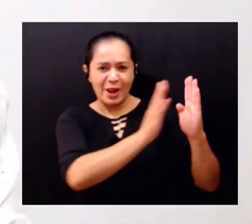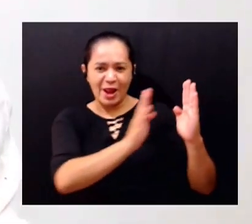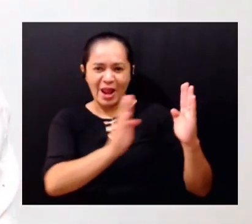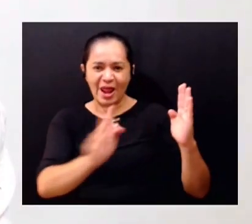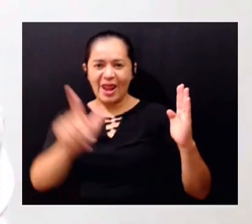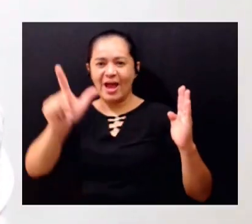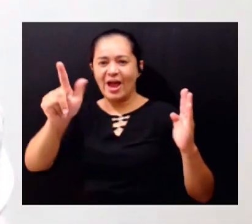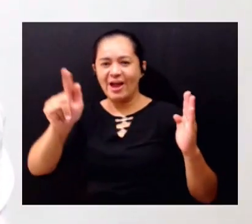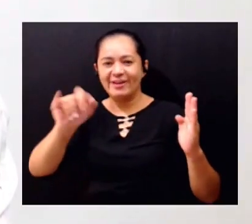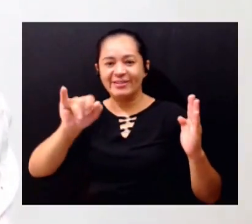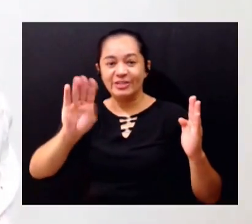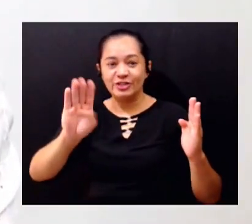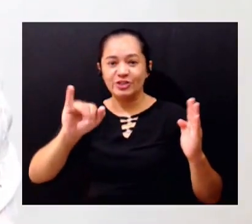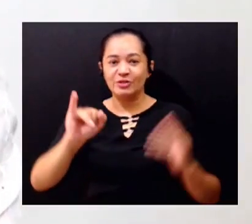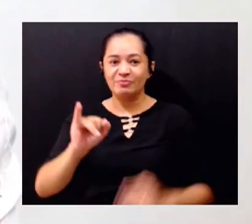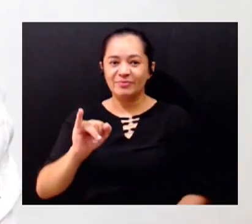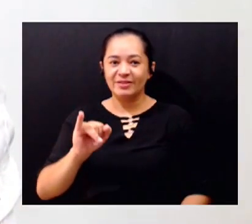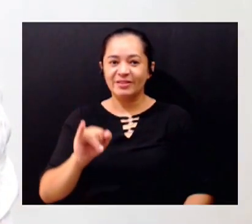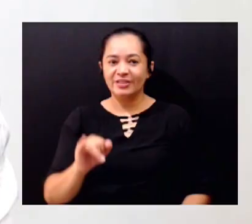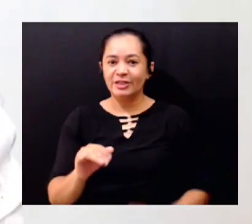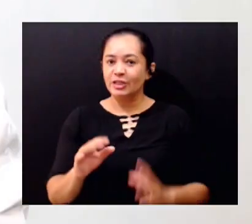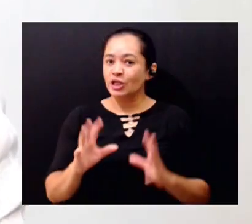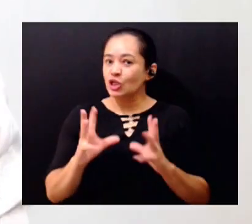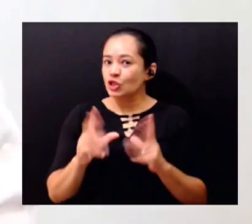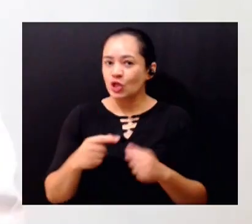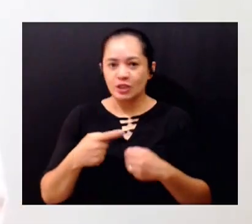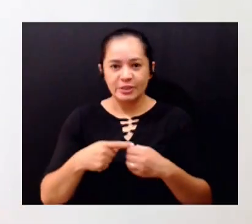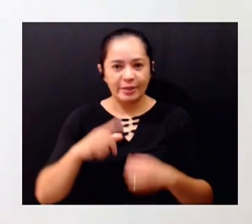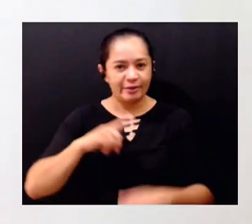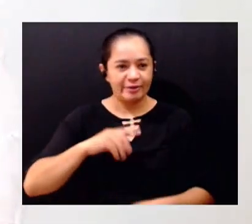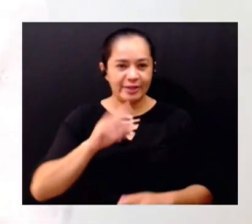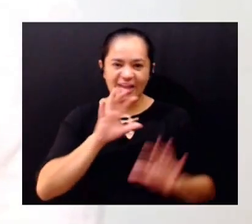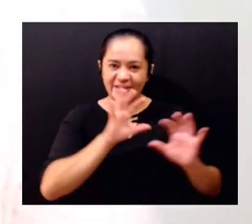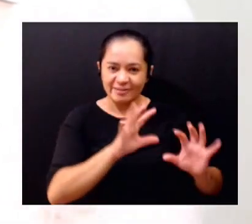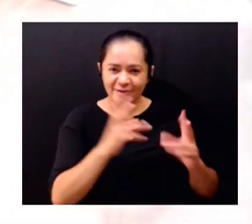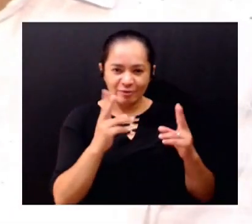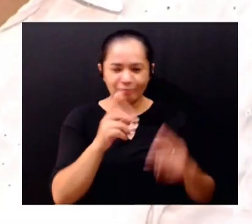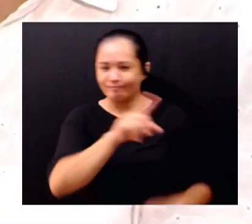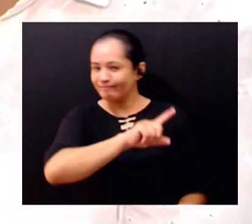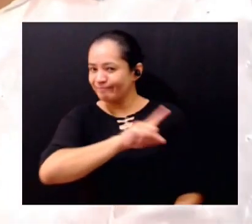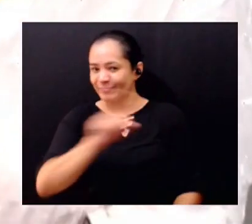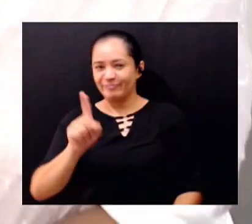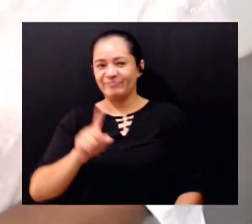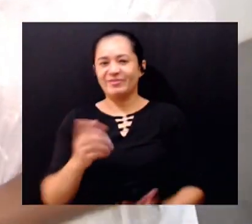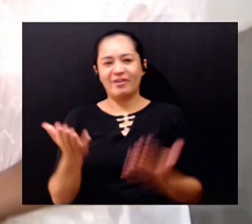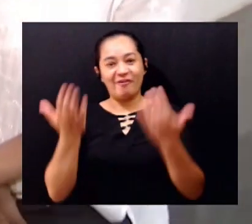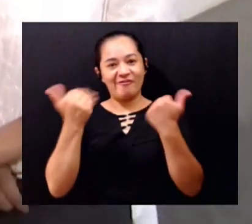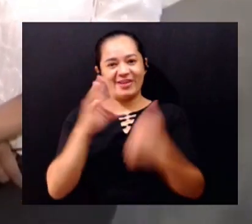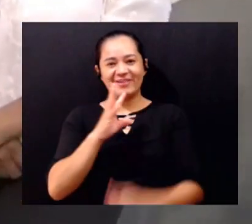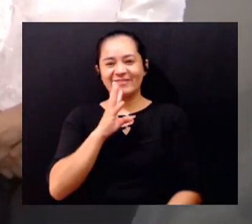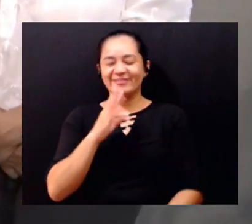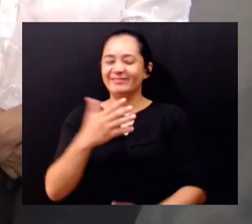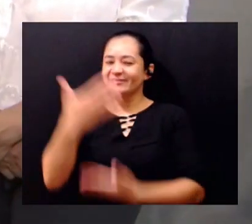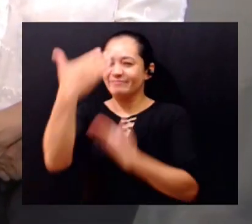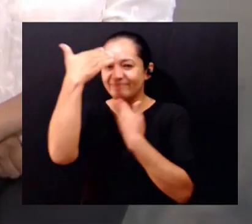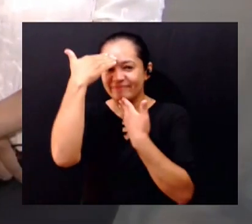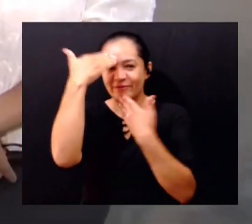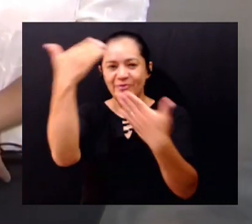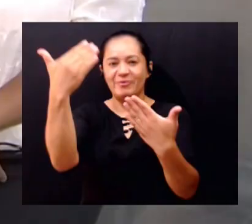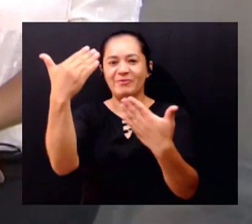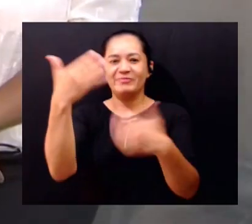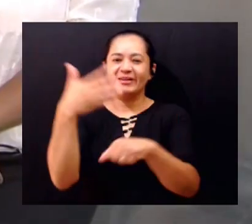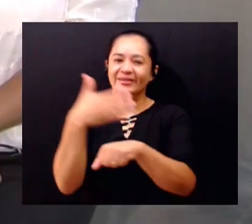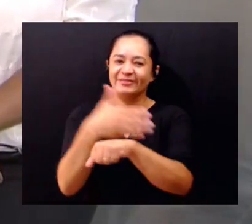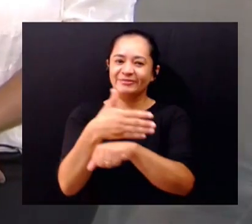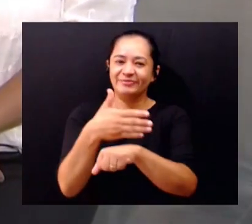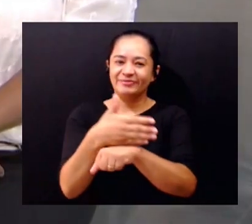Não é toda a cidade que tem uma gibiteca pública, gente. Vem conhecer. Muito obrigada, Suzy, pela sua participação aqui no